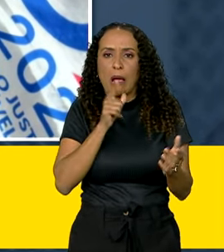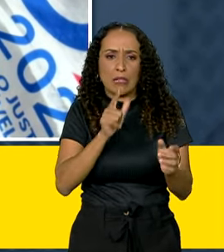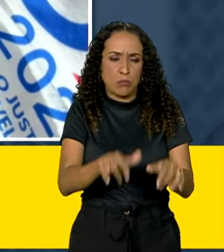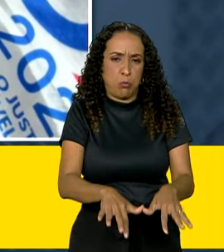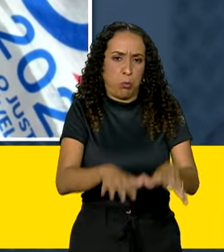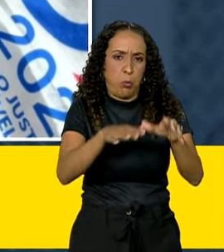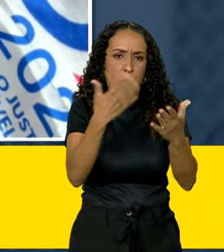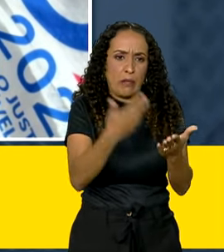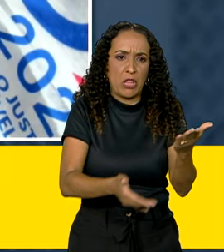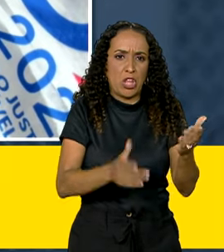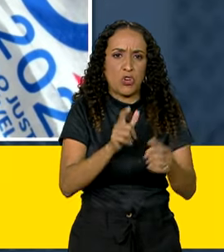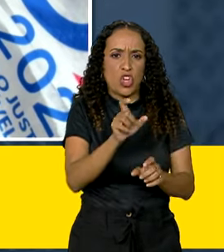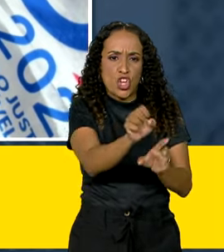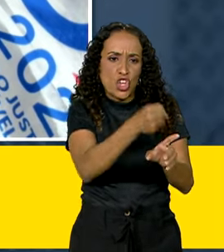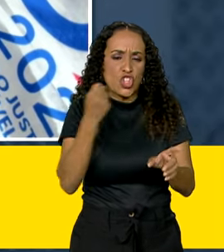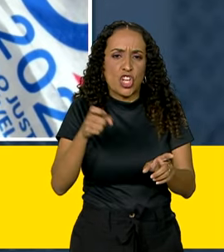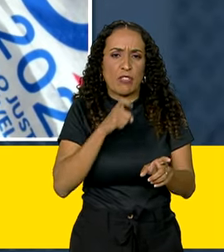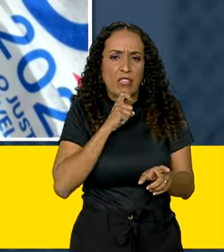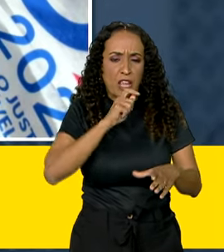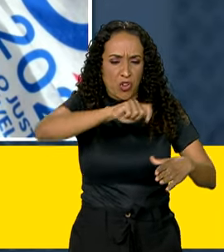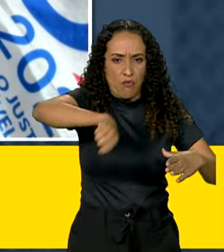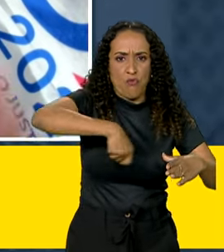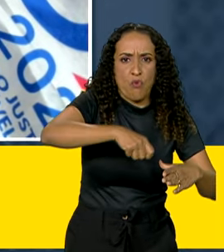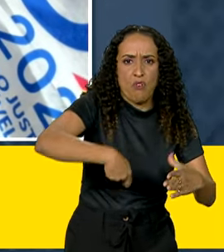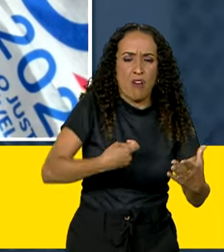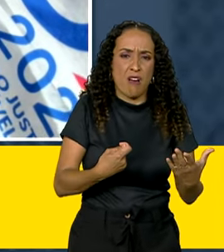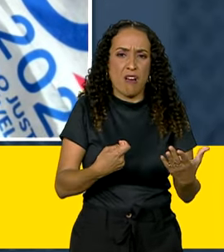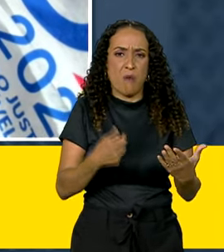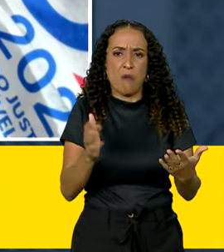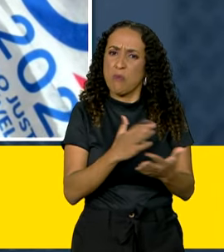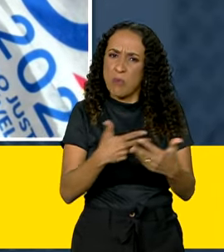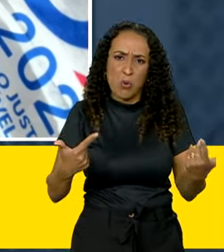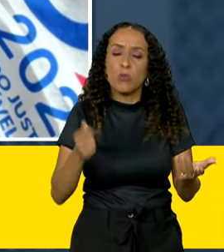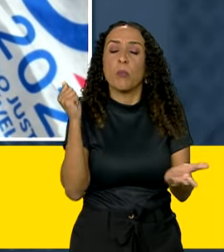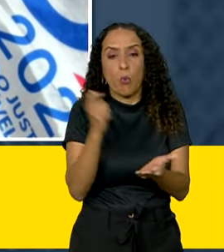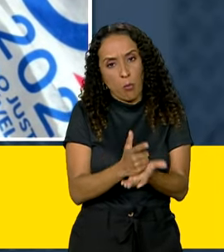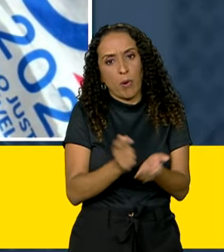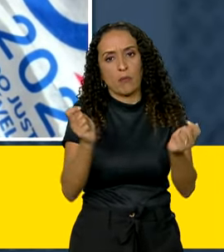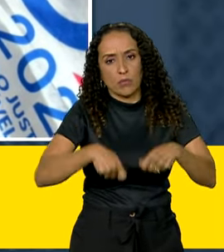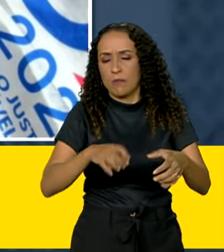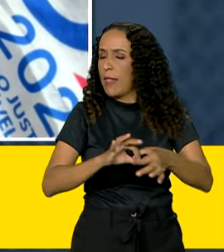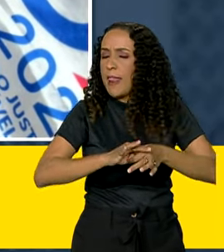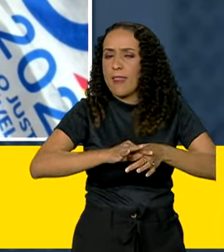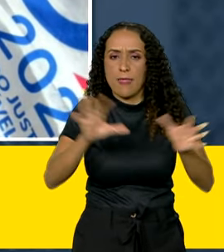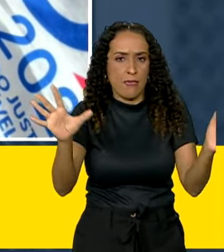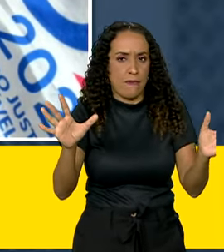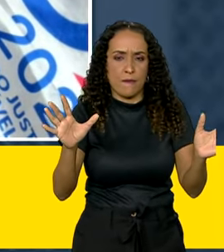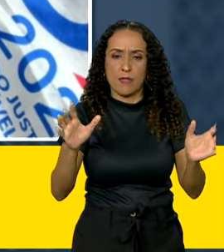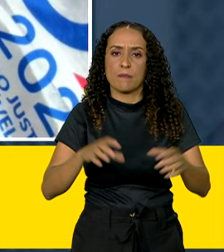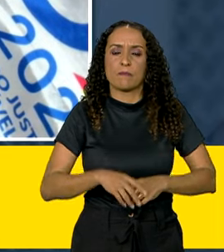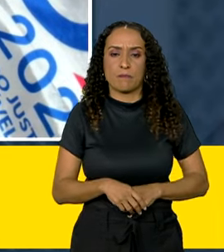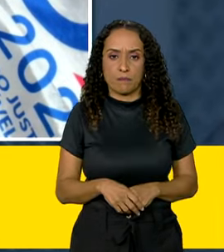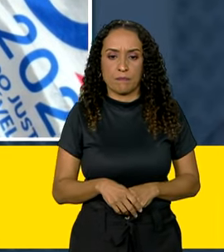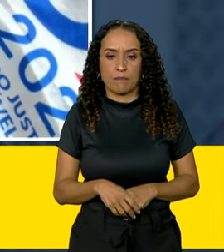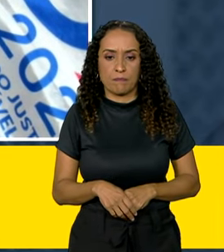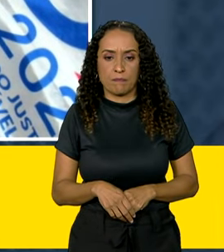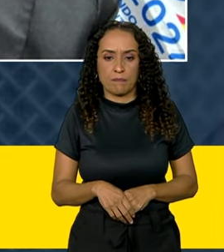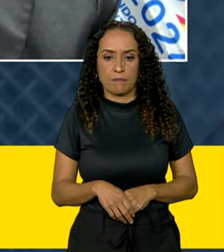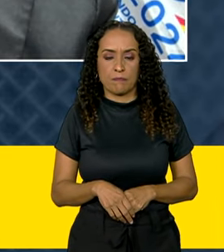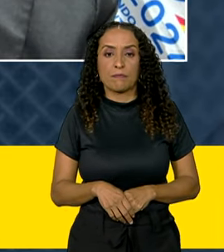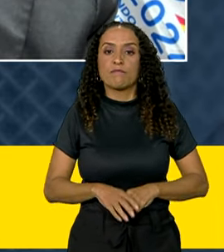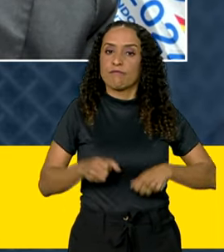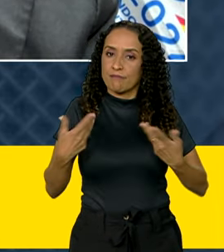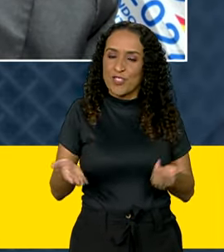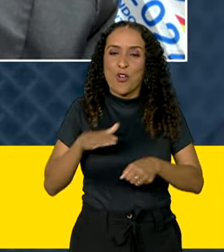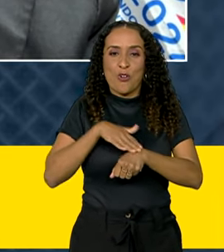alagada, perdeu ali a geladeira, perdeu o fogão, perdeu alguma coisa, comprar livremente o que precisar, Mariana. Muito bem,